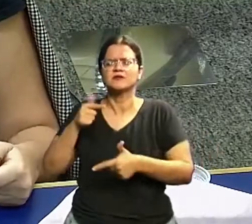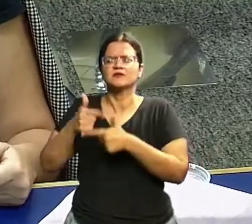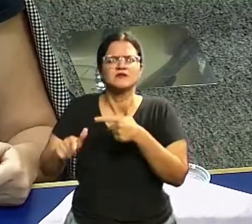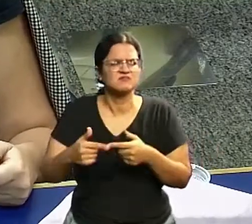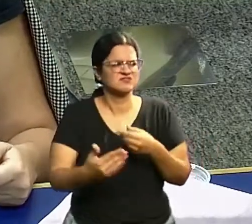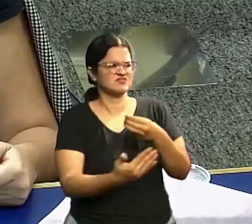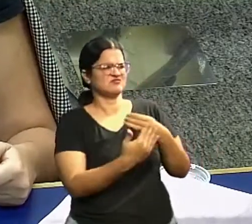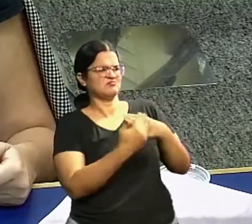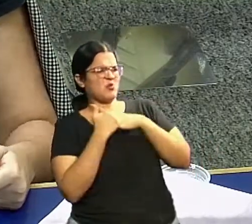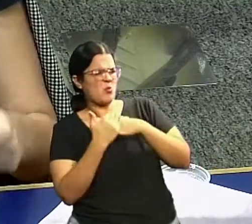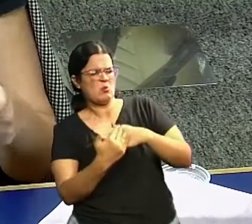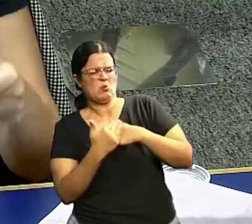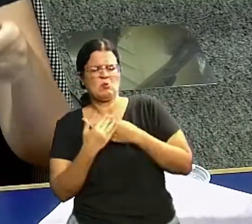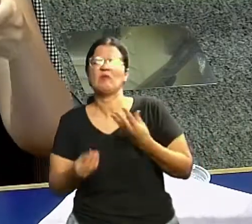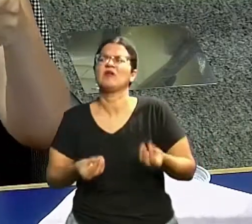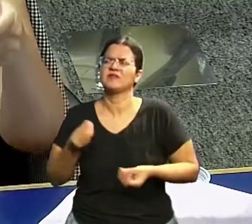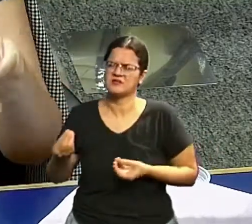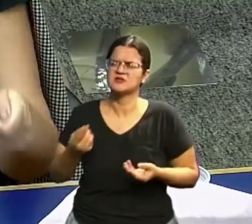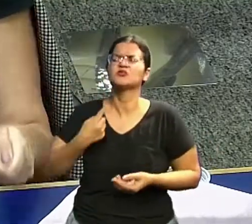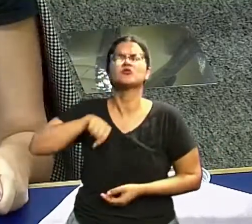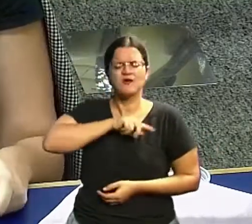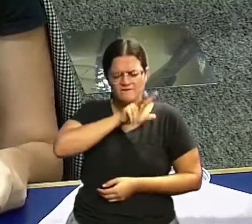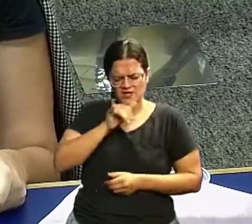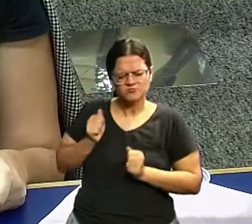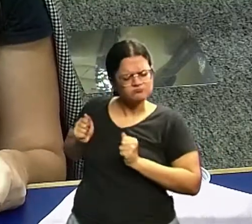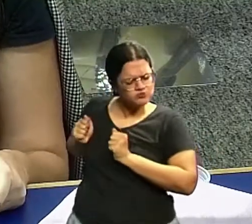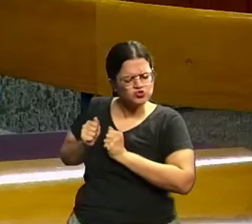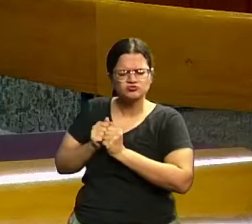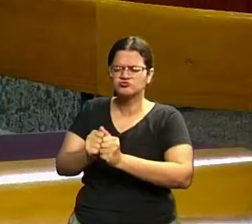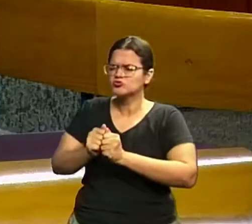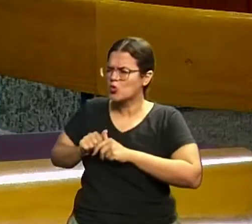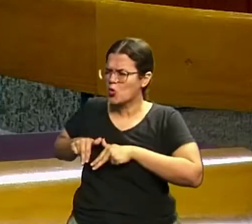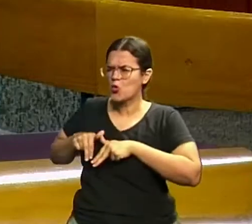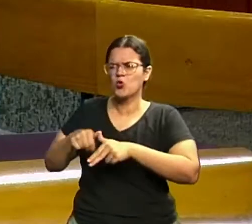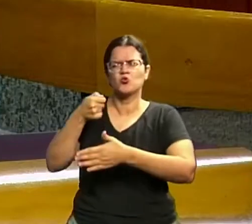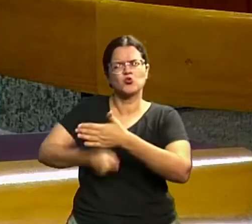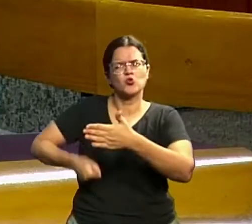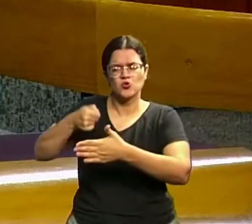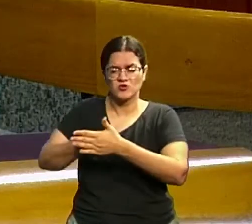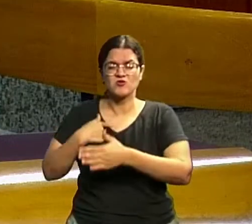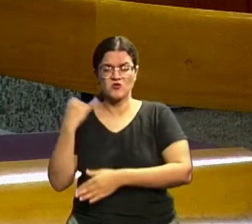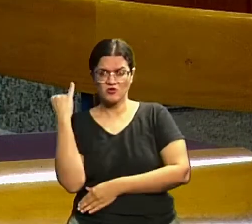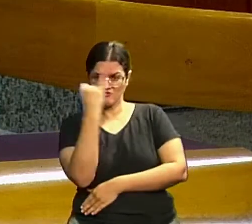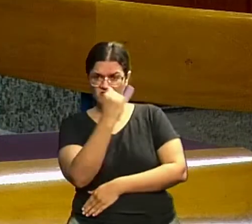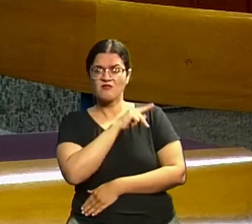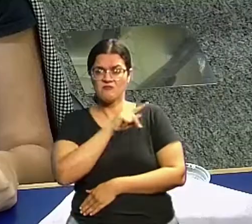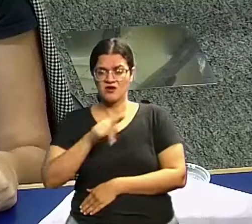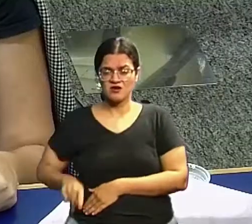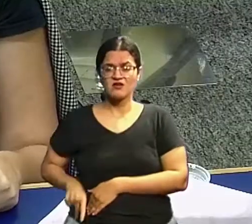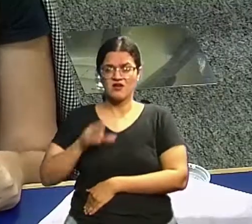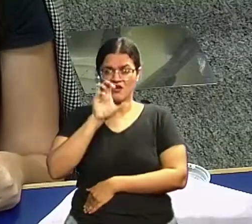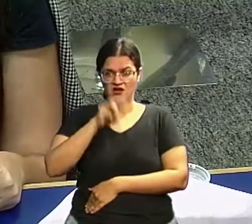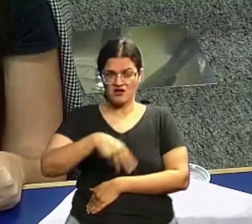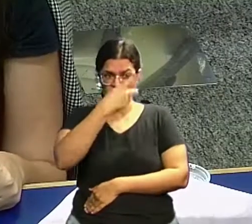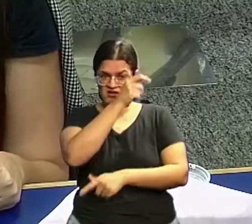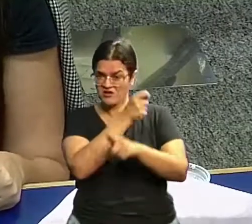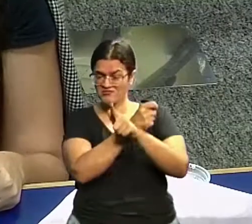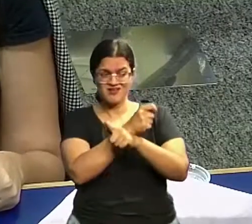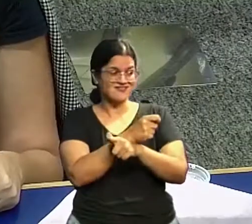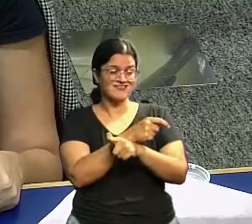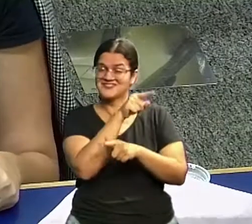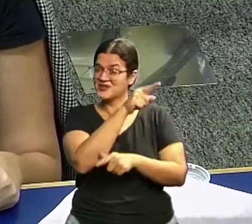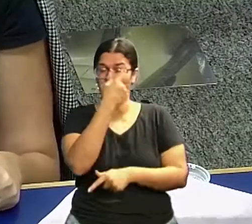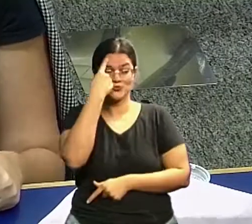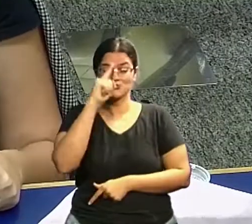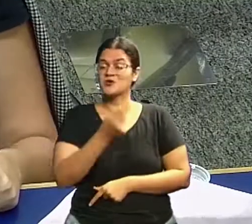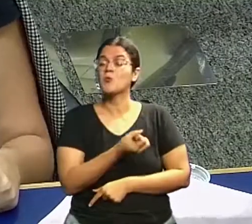isso que você passou. Então nós estaremos ao seu lado, e fique um recado para o presidente da Câmara de Aparecida. Você não tem ideia